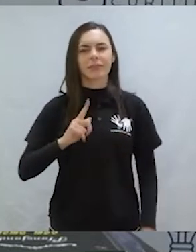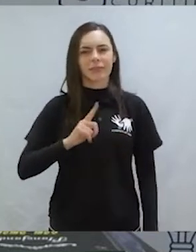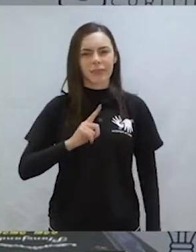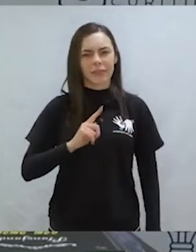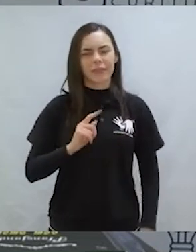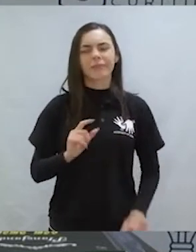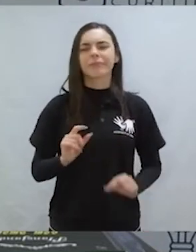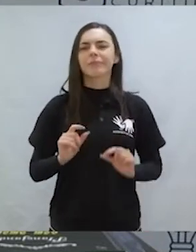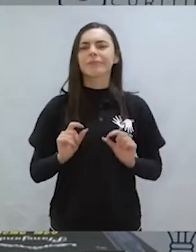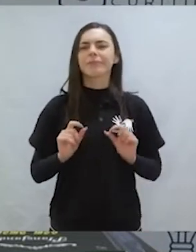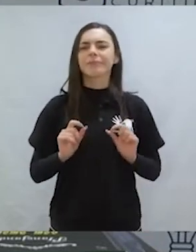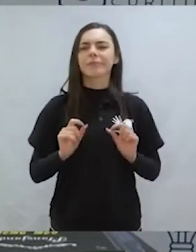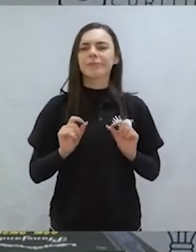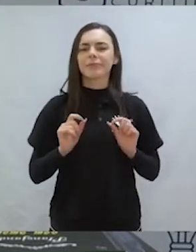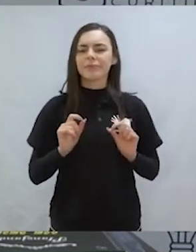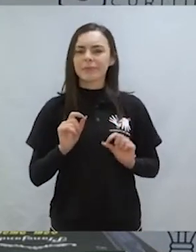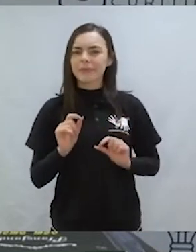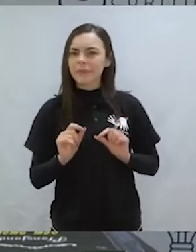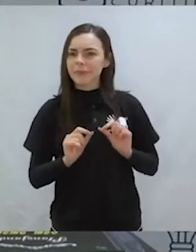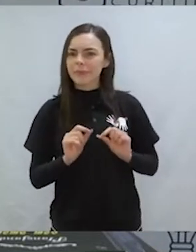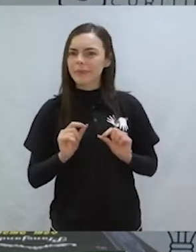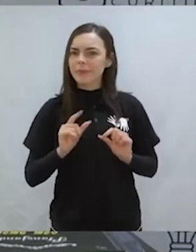caranguejo, nós temos